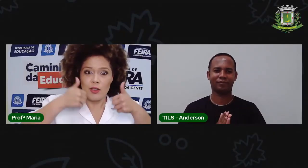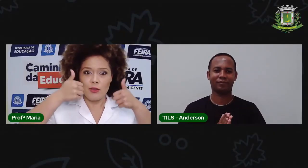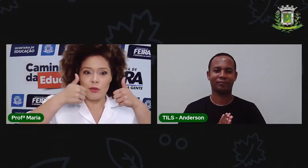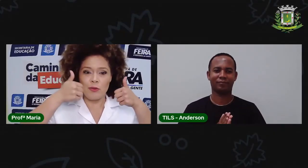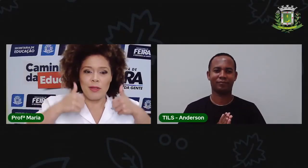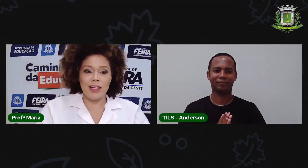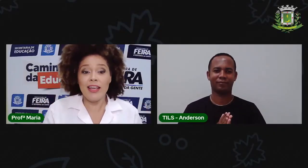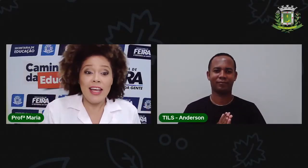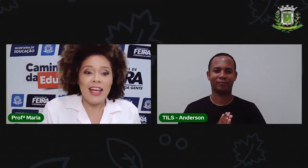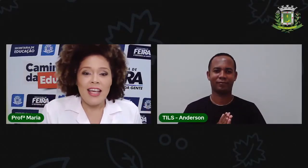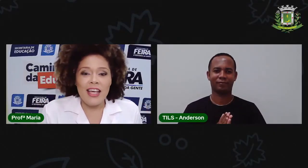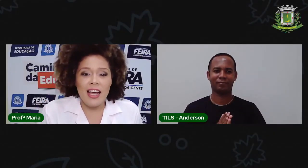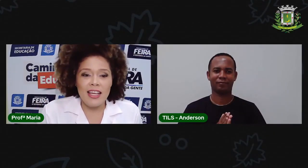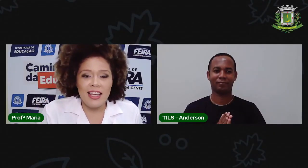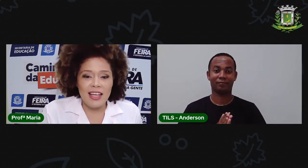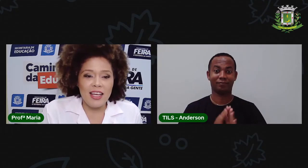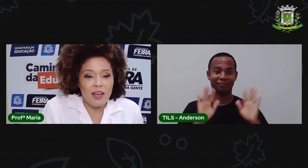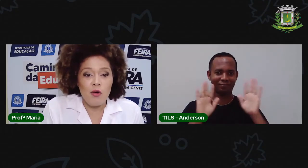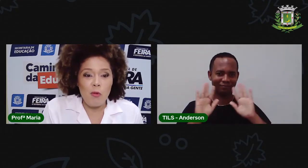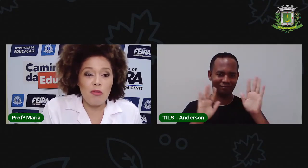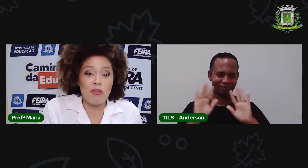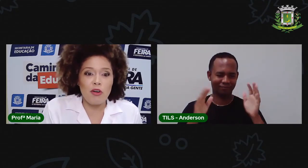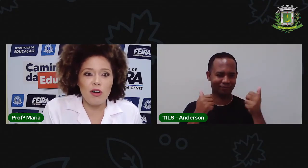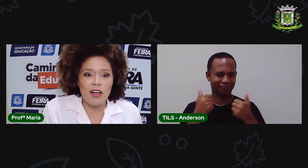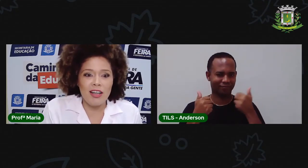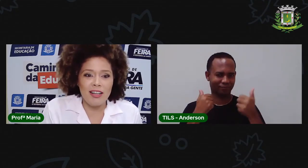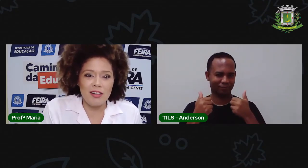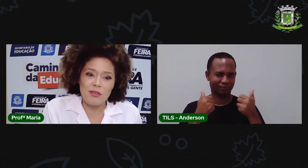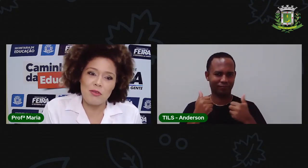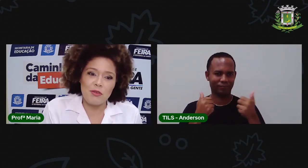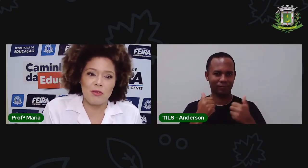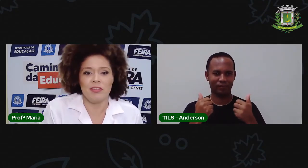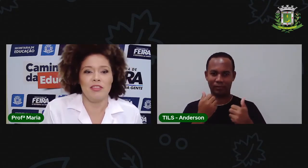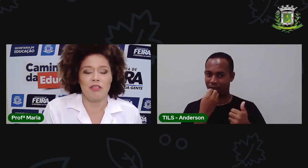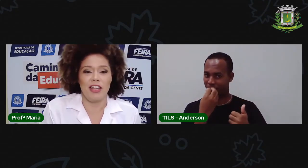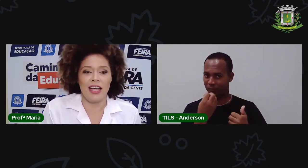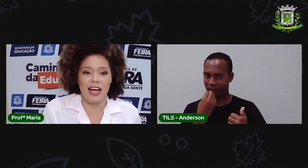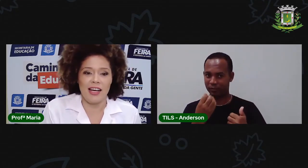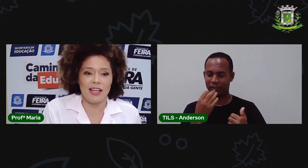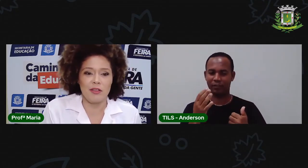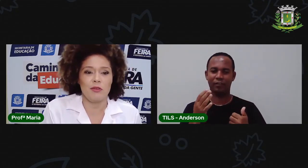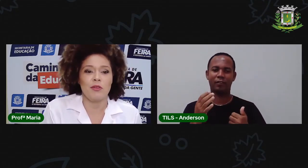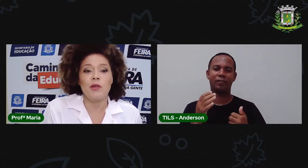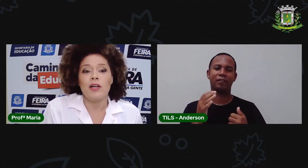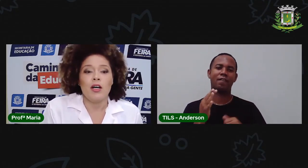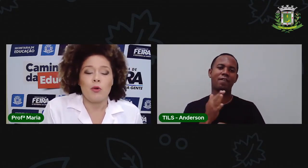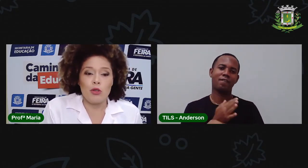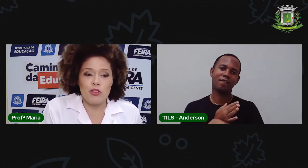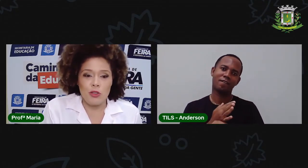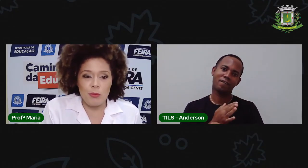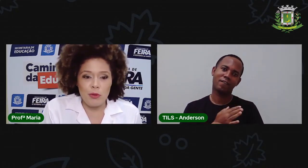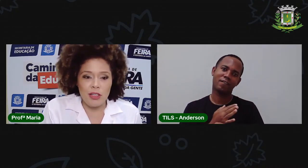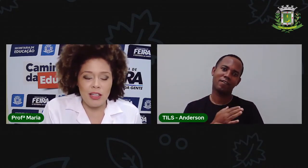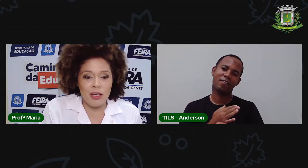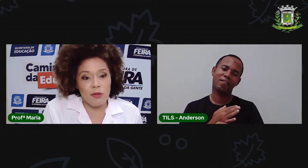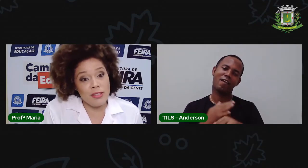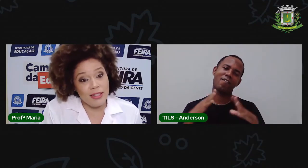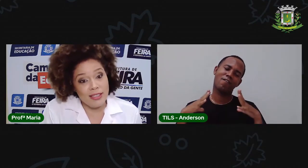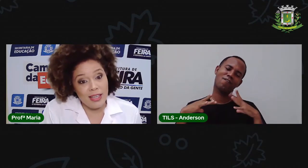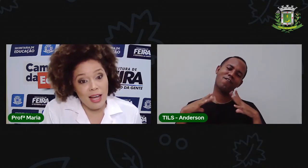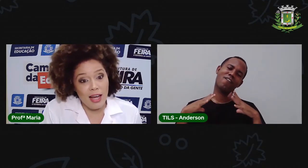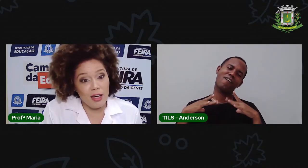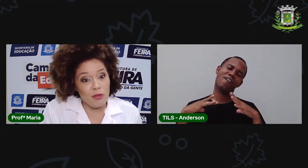Oi, tudo bem? E aí, como foram de feriado? Curtiram um